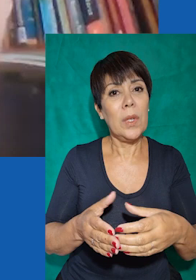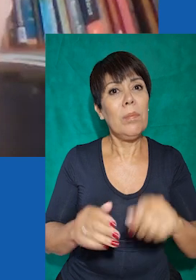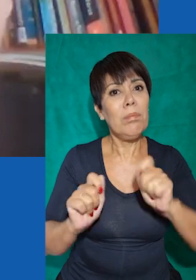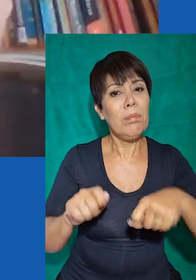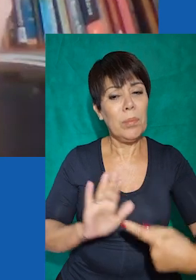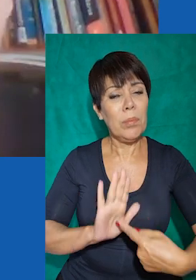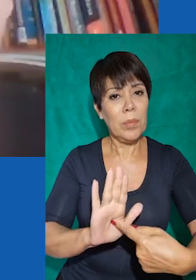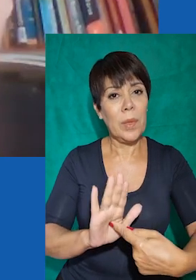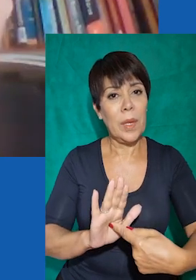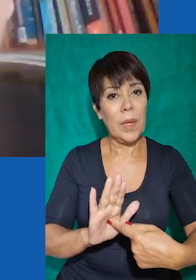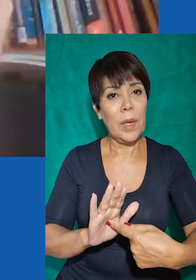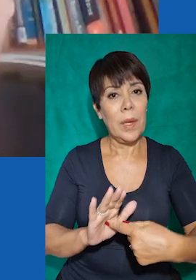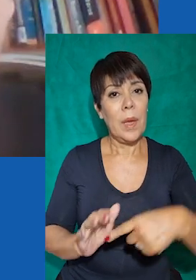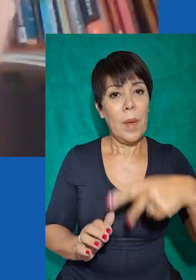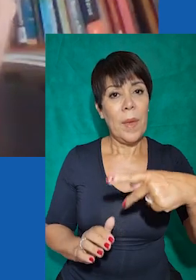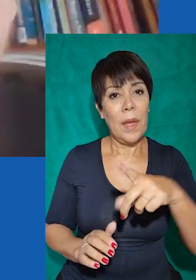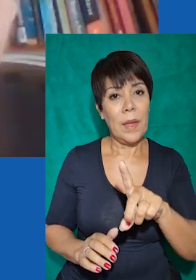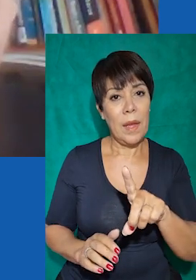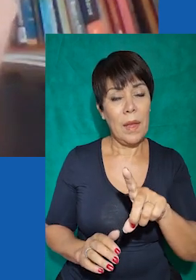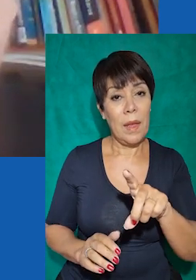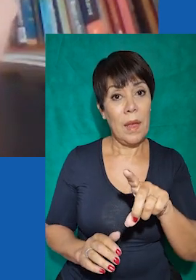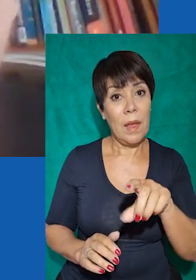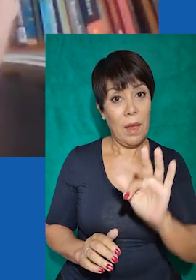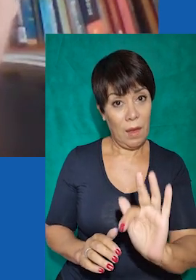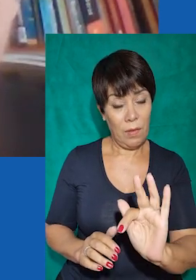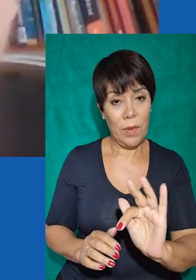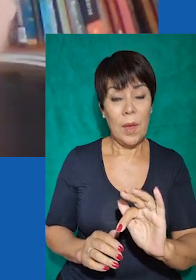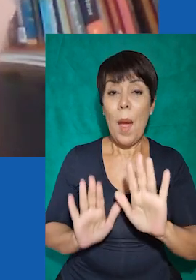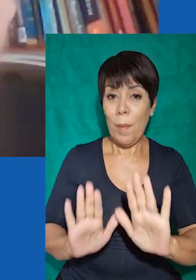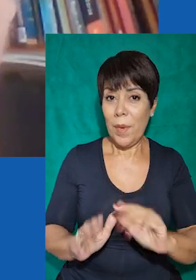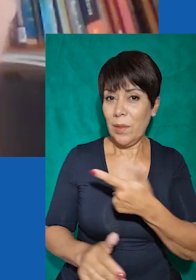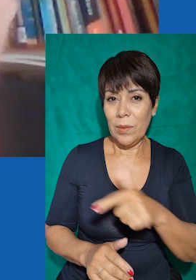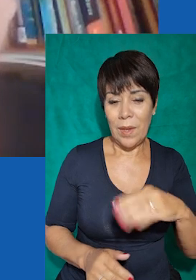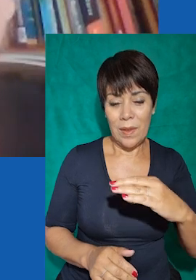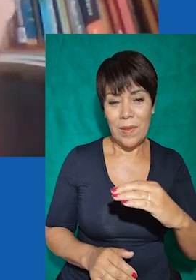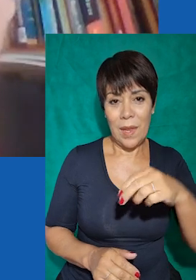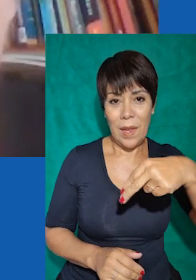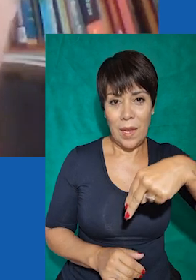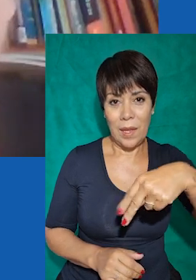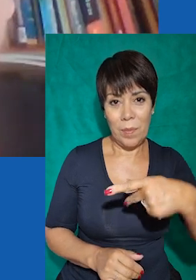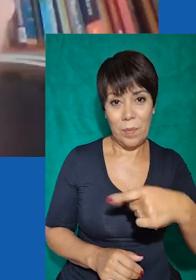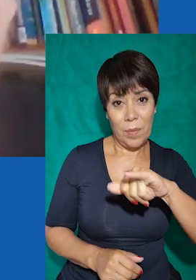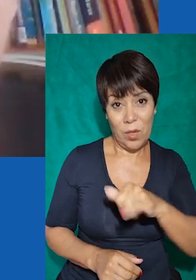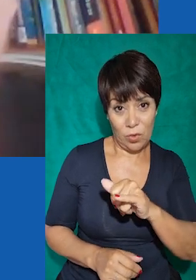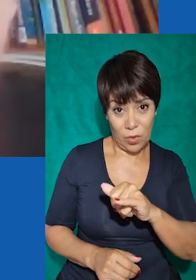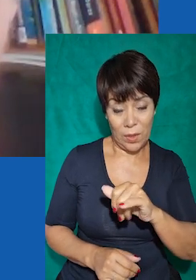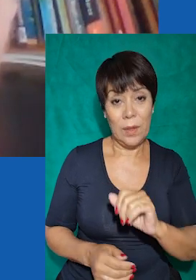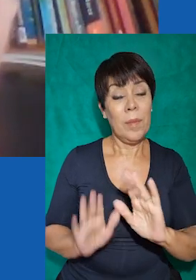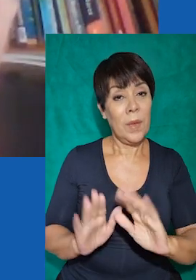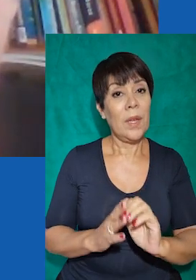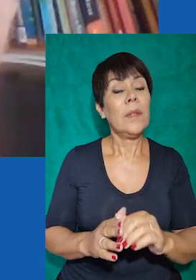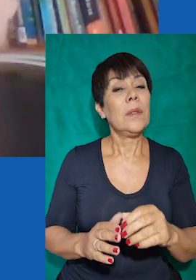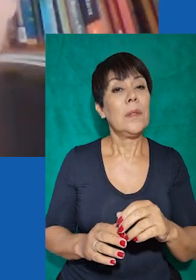essa DPF, embora não tenha sequer um CNPJ. A PIB foi aceita